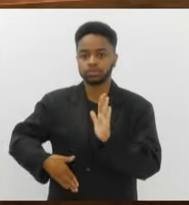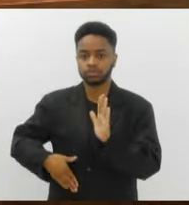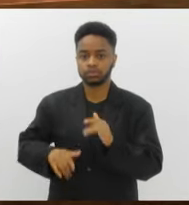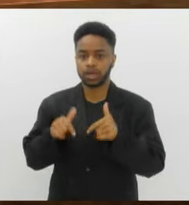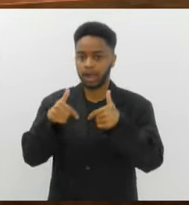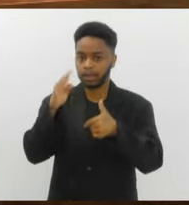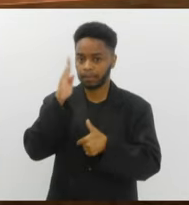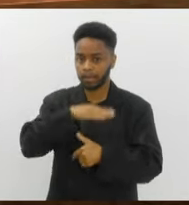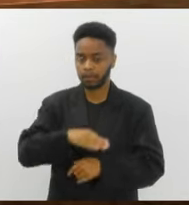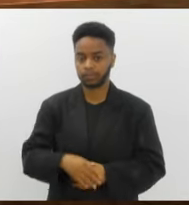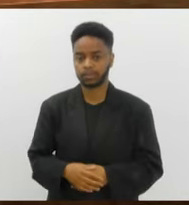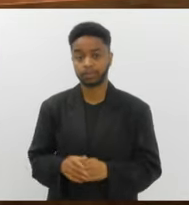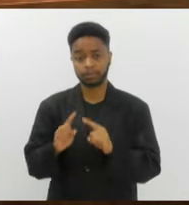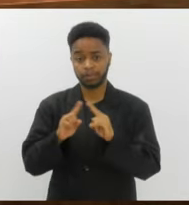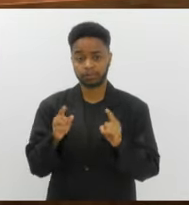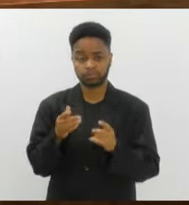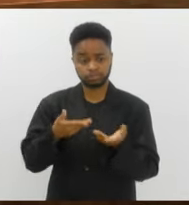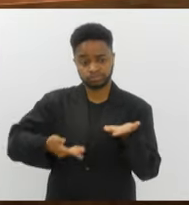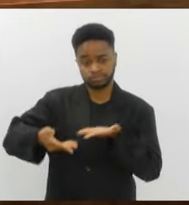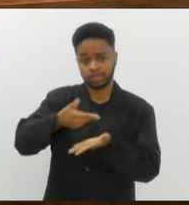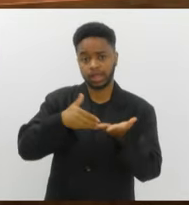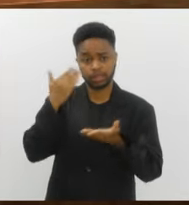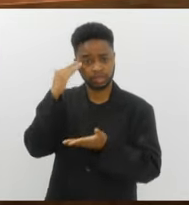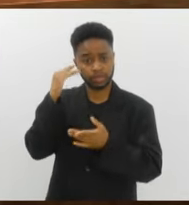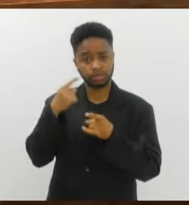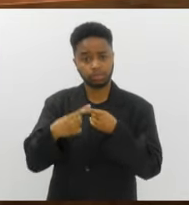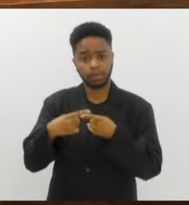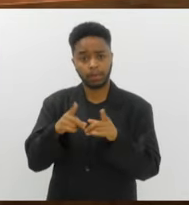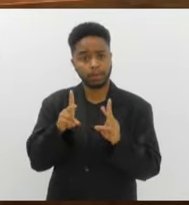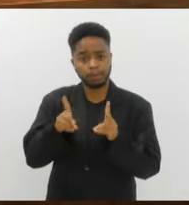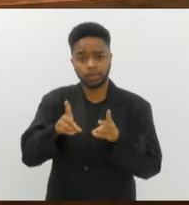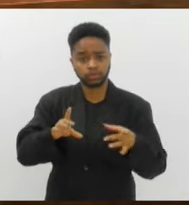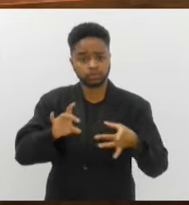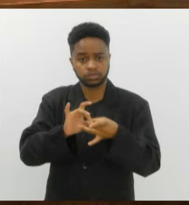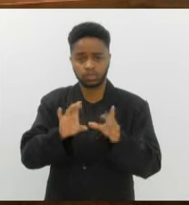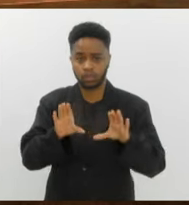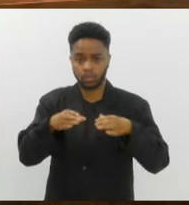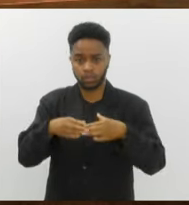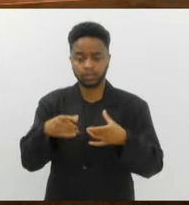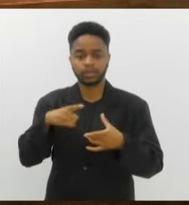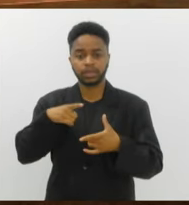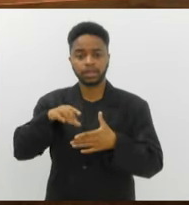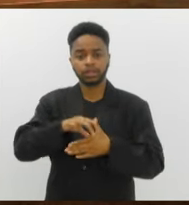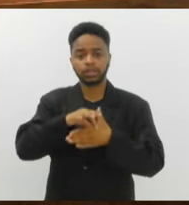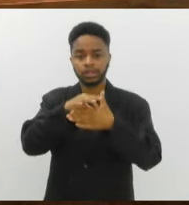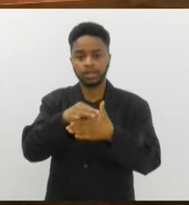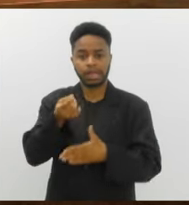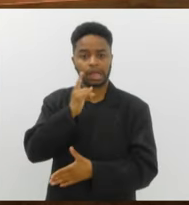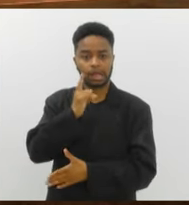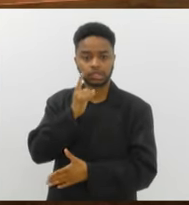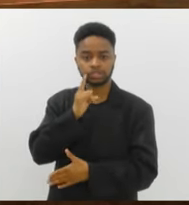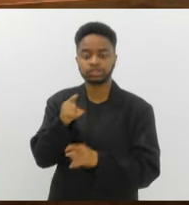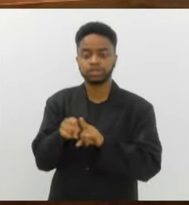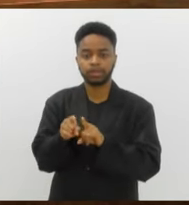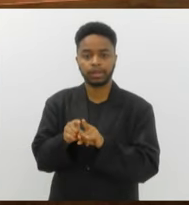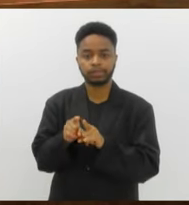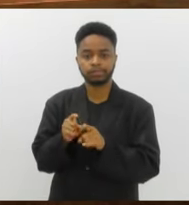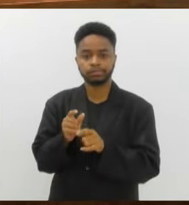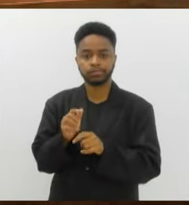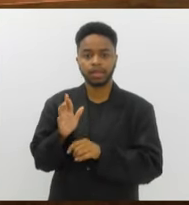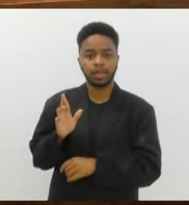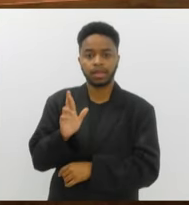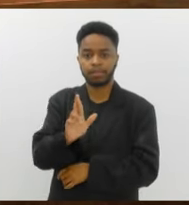de malfeitores. Mas eles se entendem, são farinha do mesmo saco. Farinha do mesmo saco, liderado por esse cachaceiro que está à frente do nosso